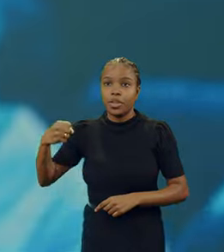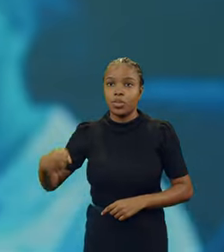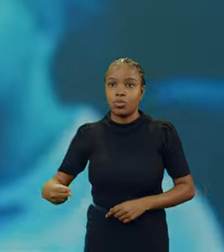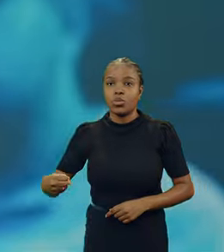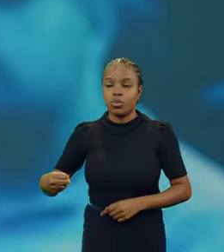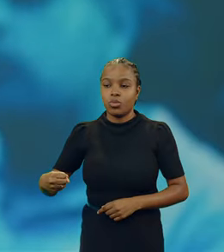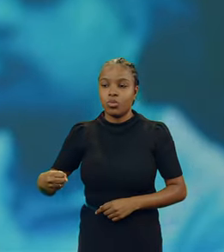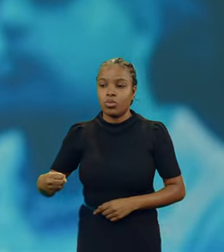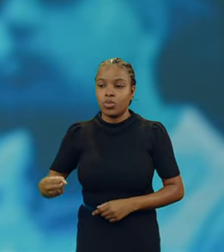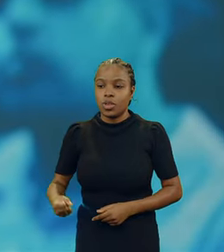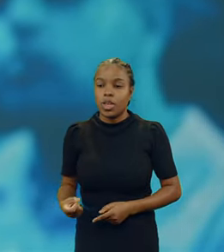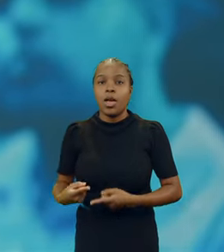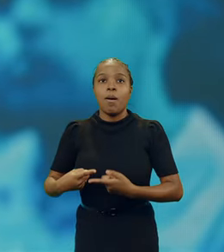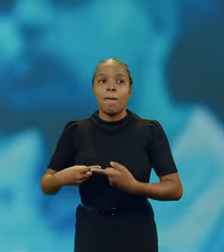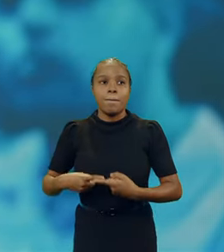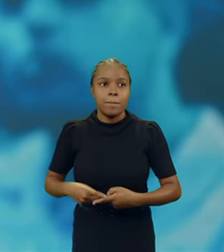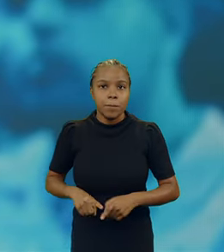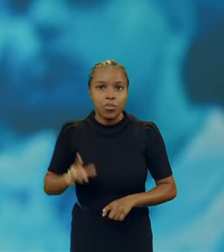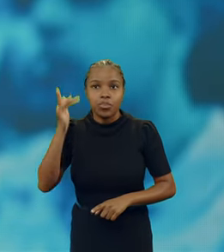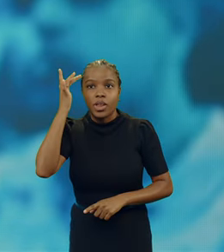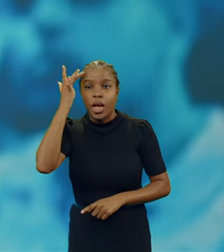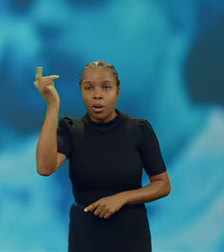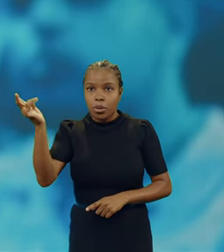eu devolvo seus pertences.